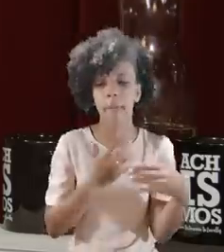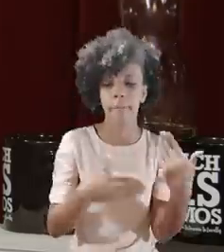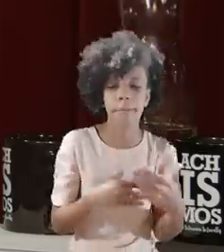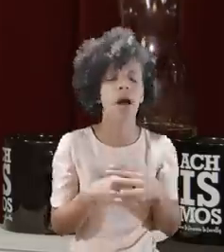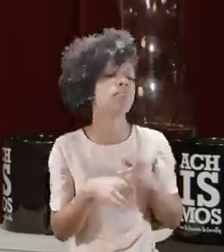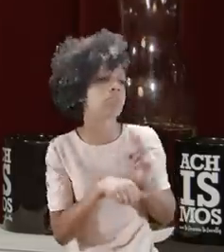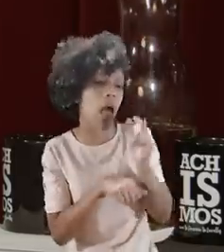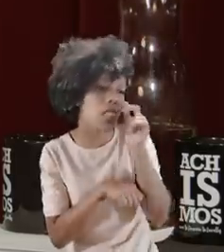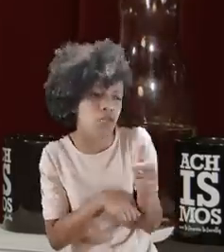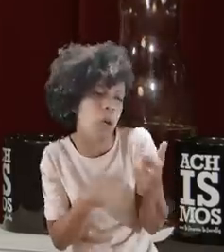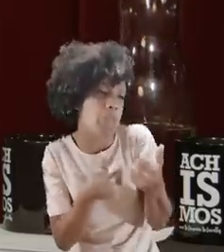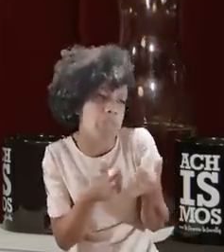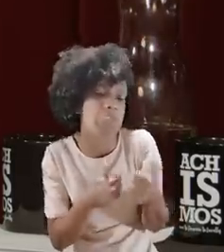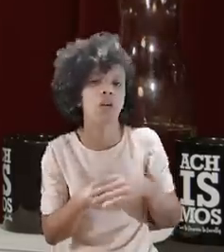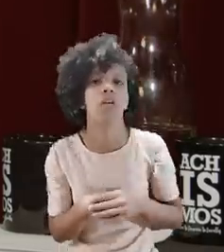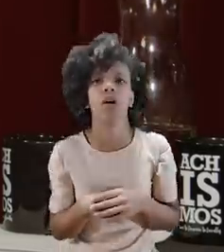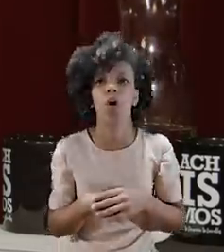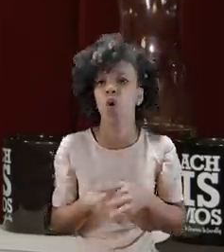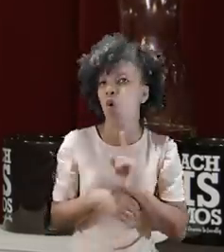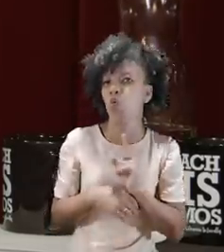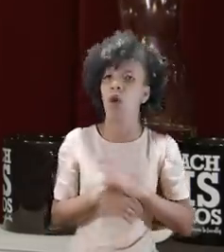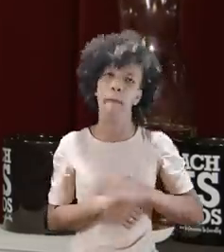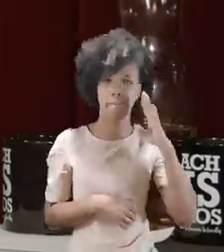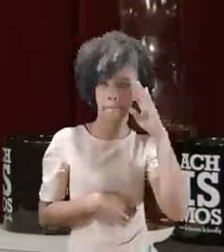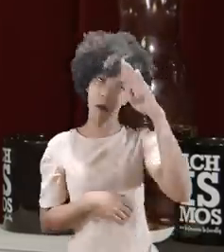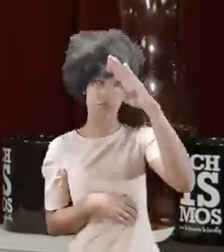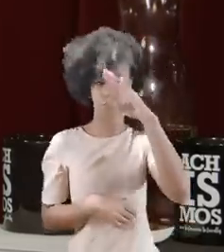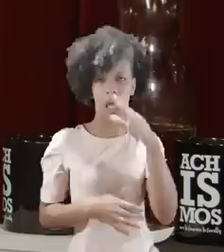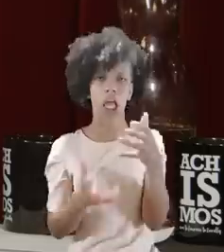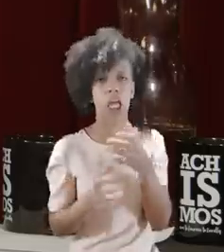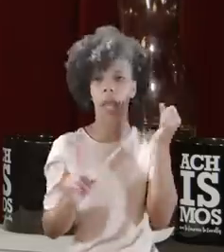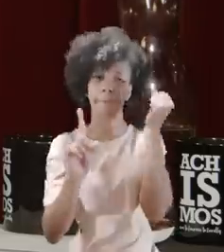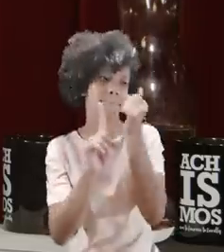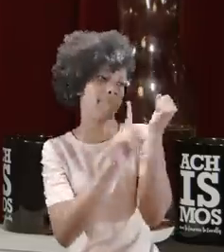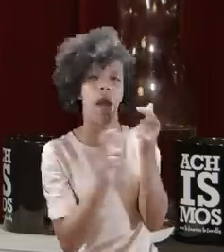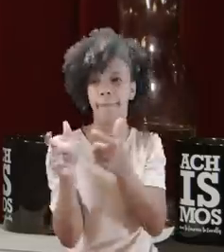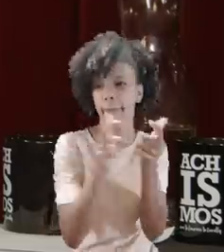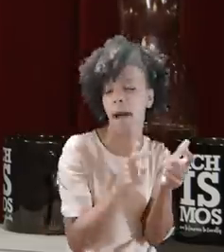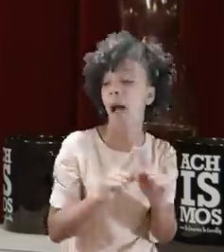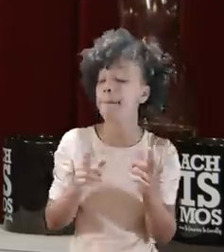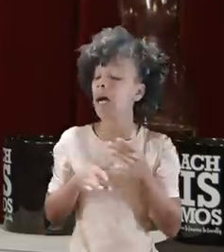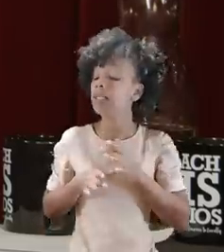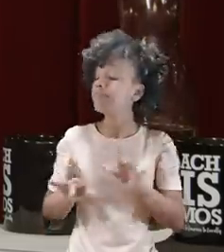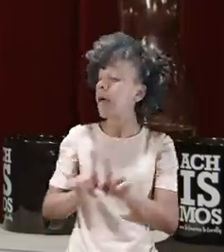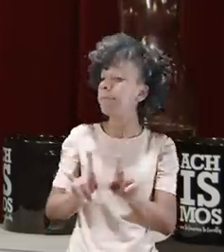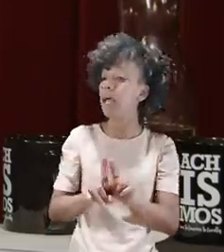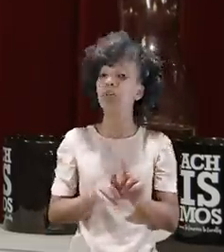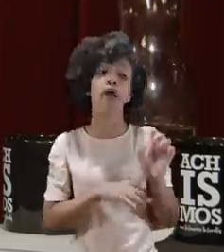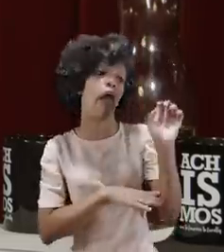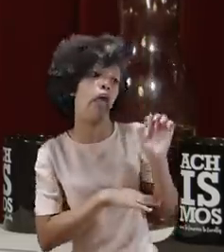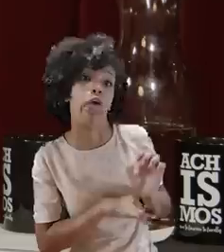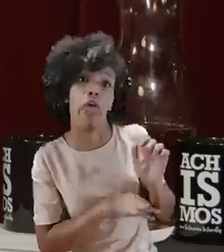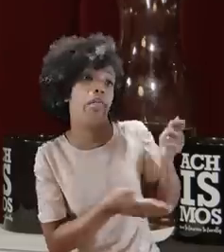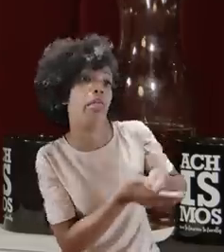filho de boa só de boa né um cara ele é um bom soninho que quer matar gente e também não cara de